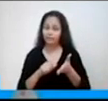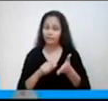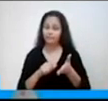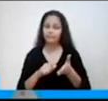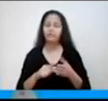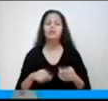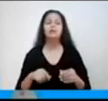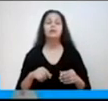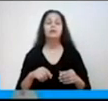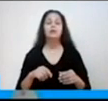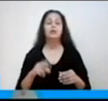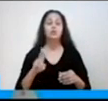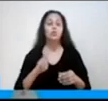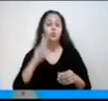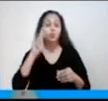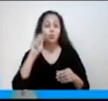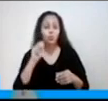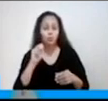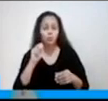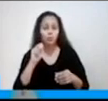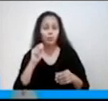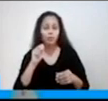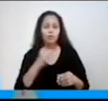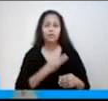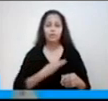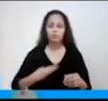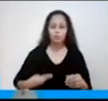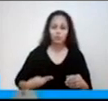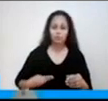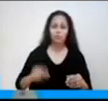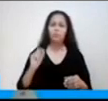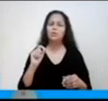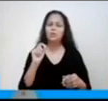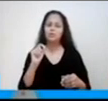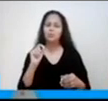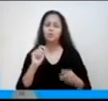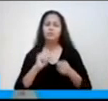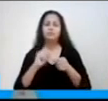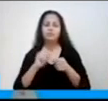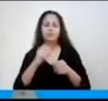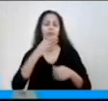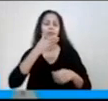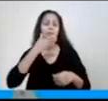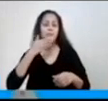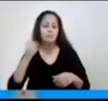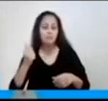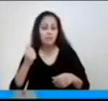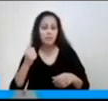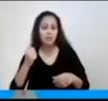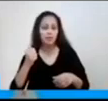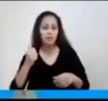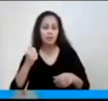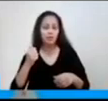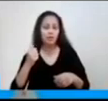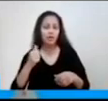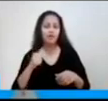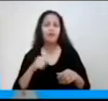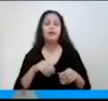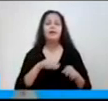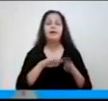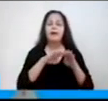na gestão da cidade. O que o poder público, né, pode fazer para melhorar aí essas questões